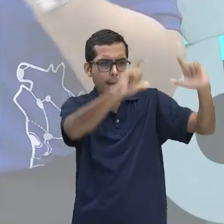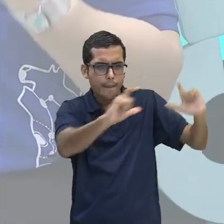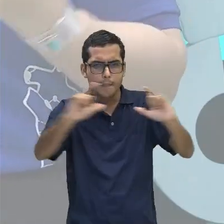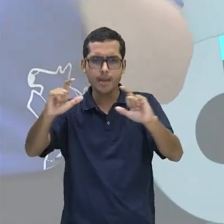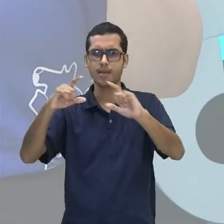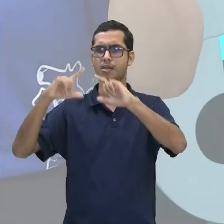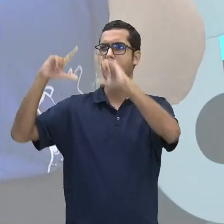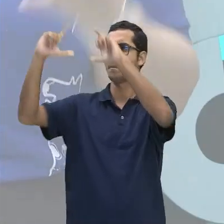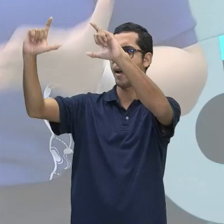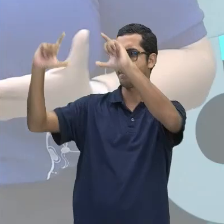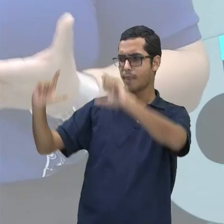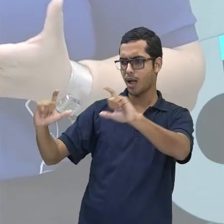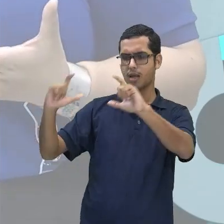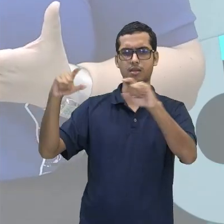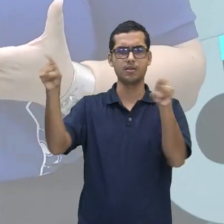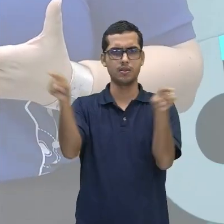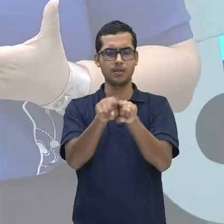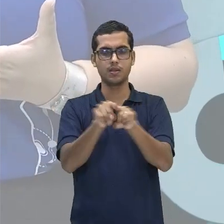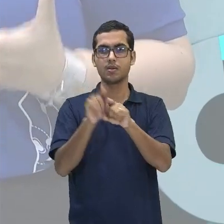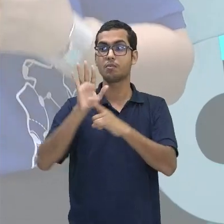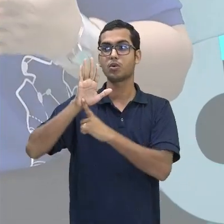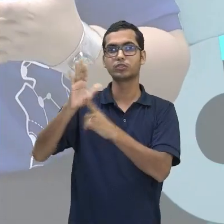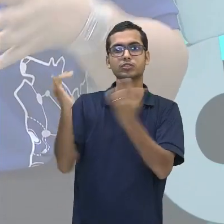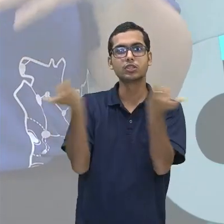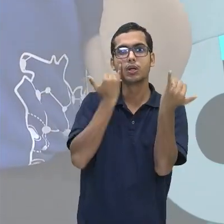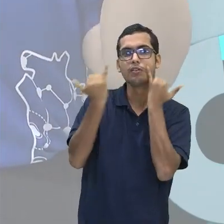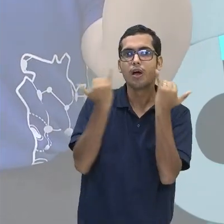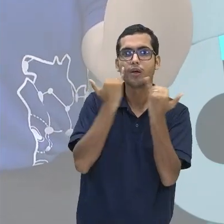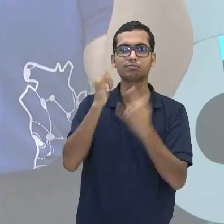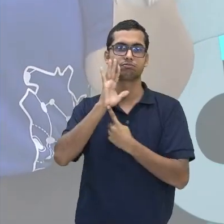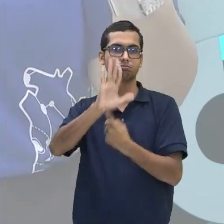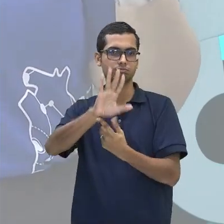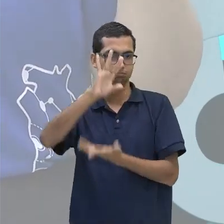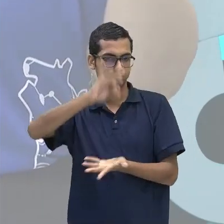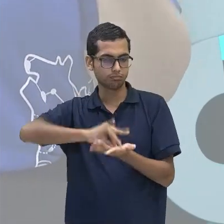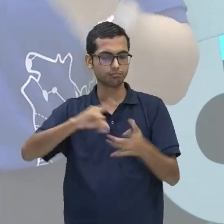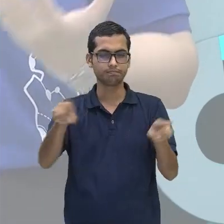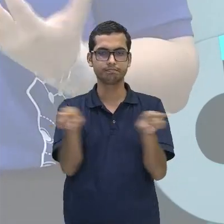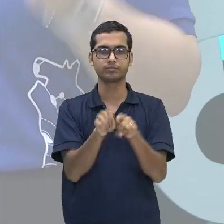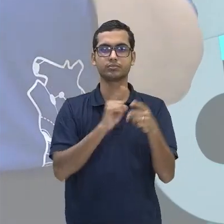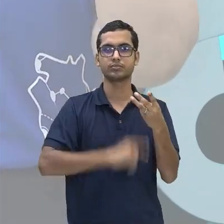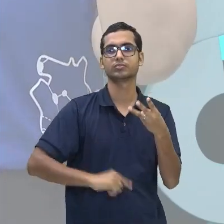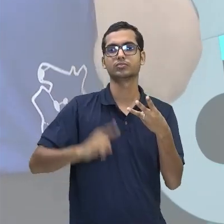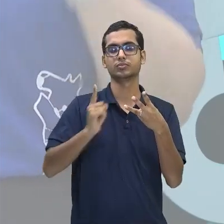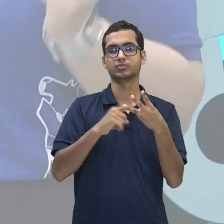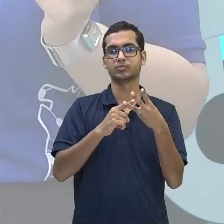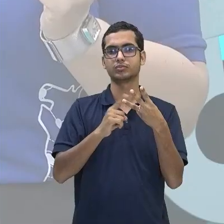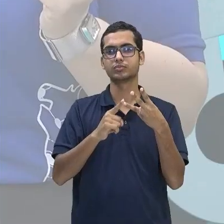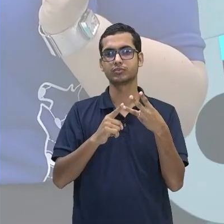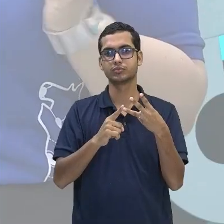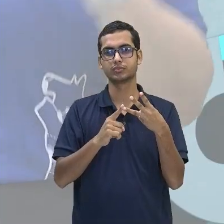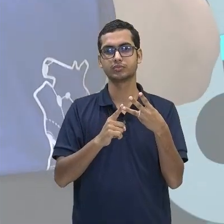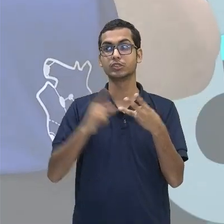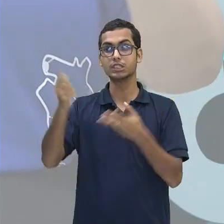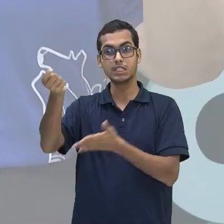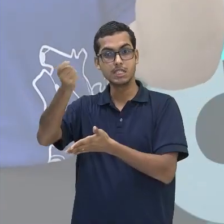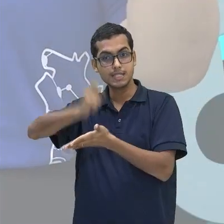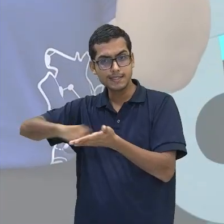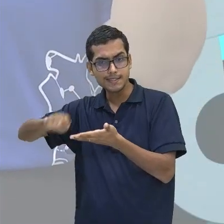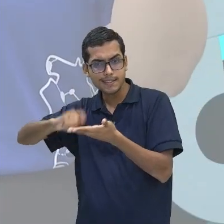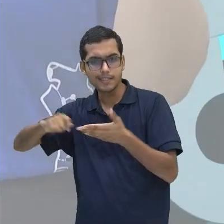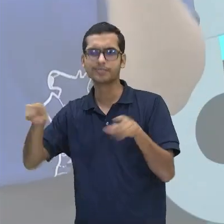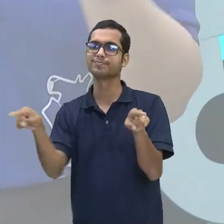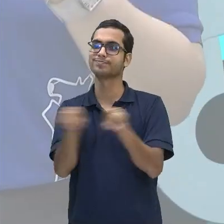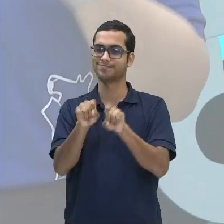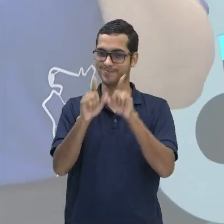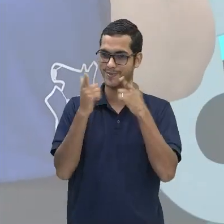vai significar um tipo de informação, certo? A linguagem também vai ser aquela da escrita, não é? Em